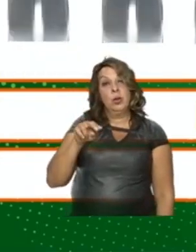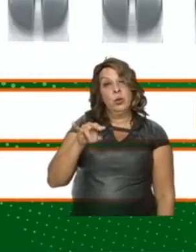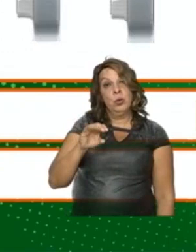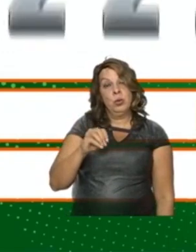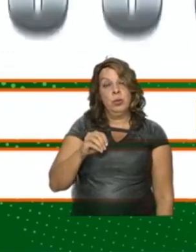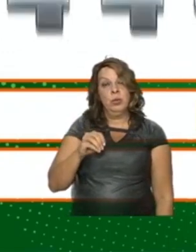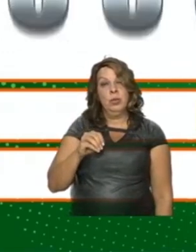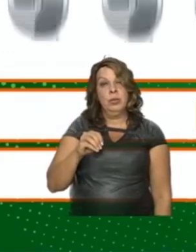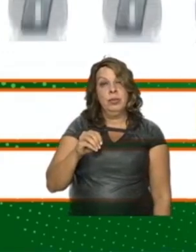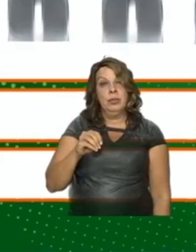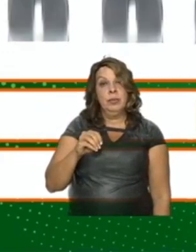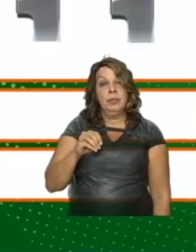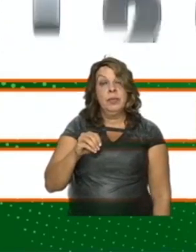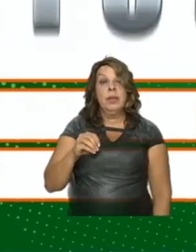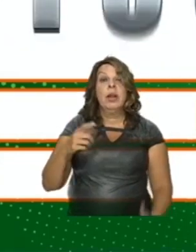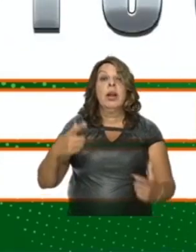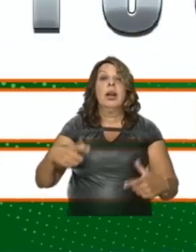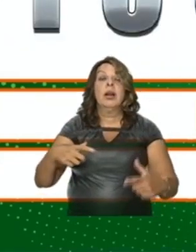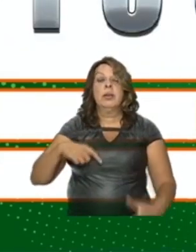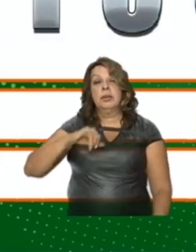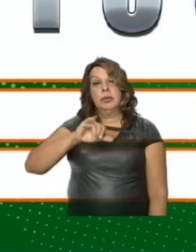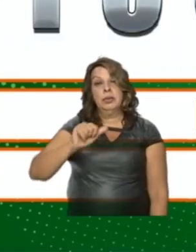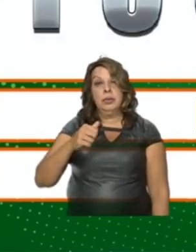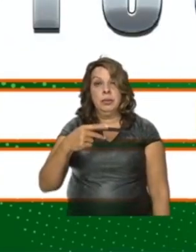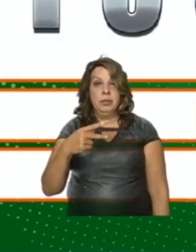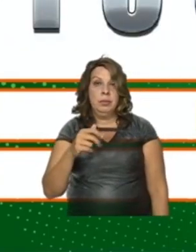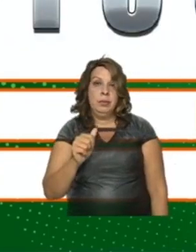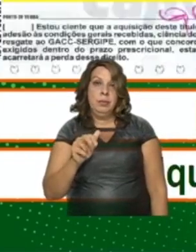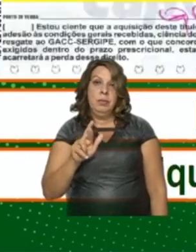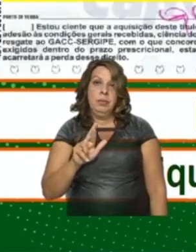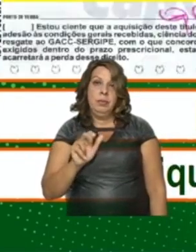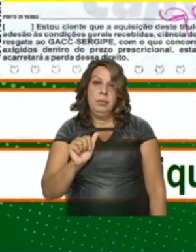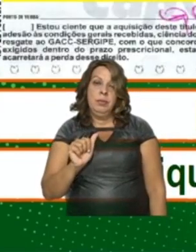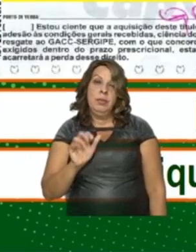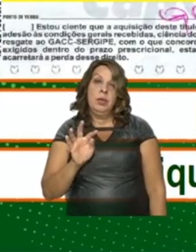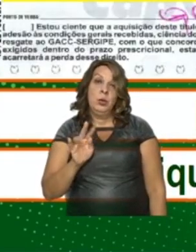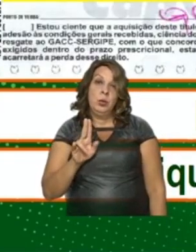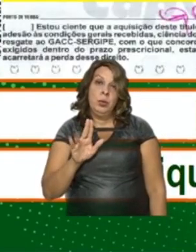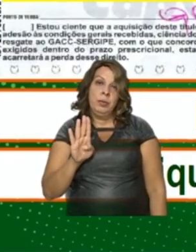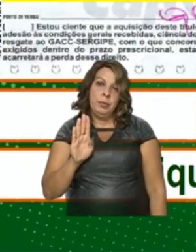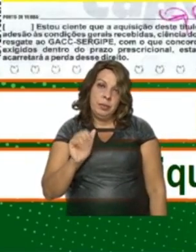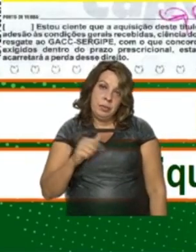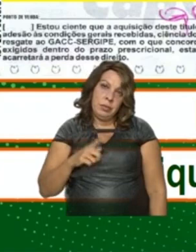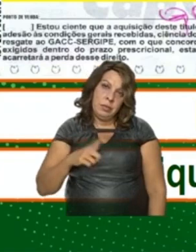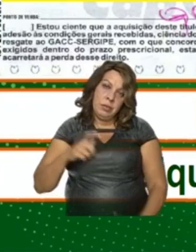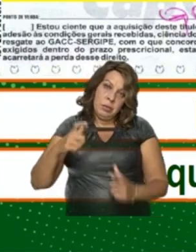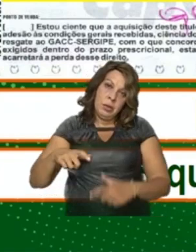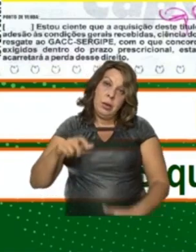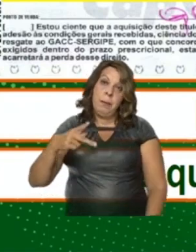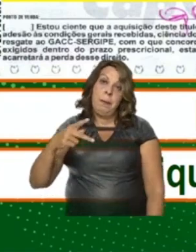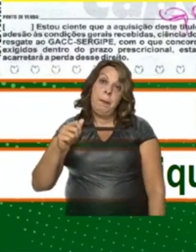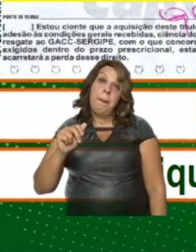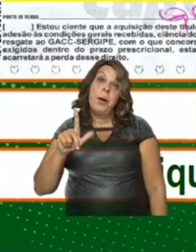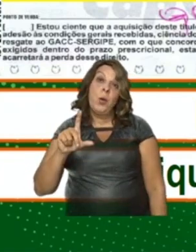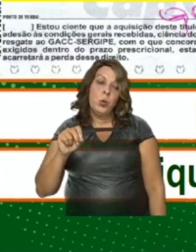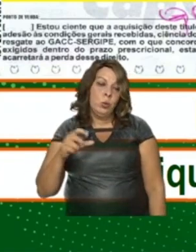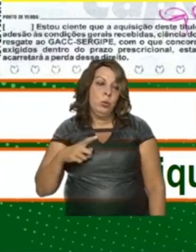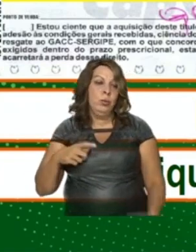dos Santos, ele é da cidade de Japaratuba, adquirindo a mercearia do Paulo, aí regional Capela.